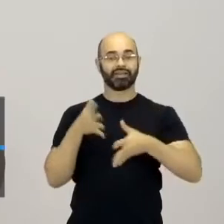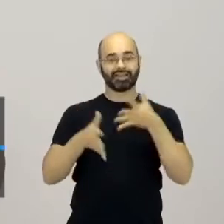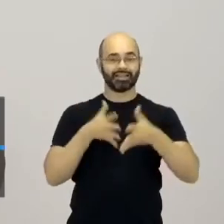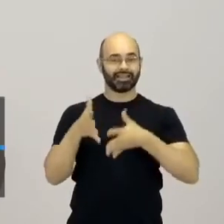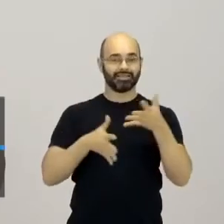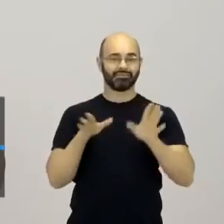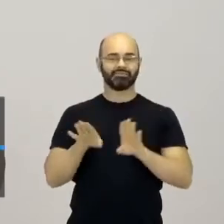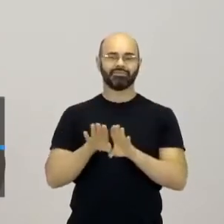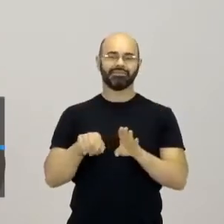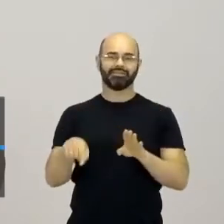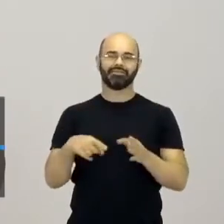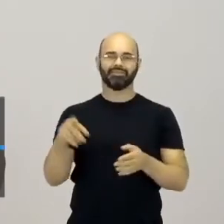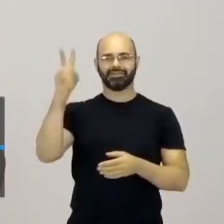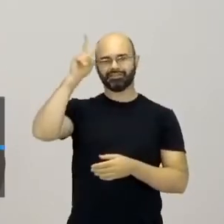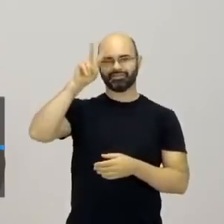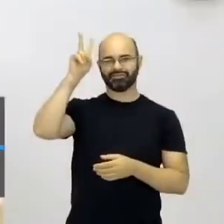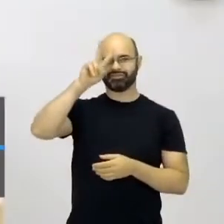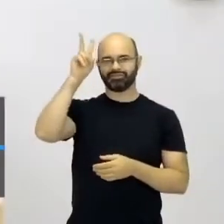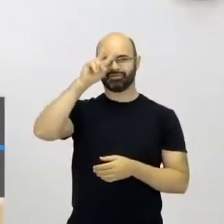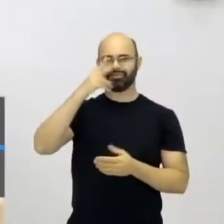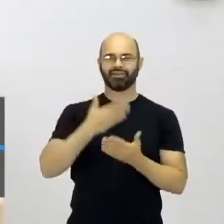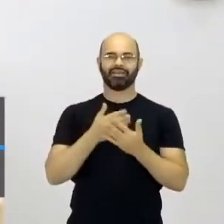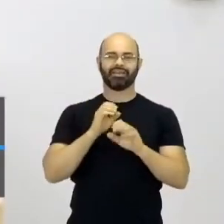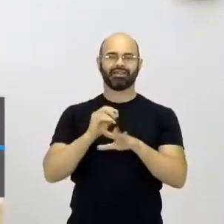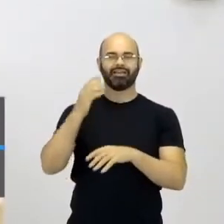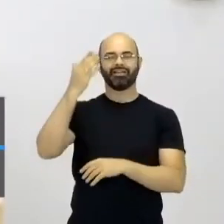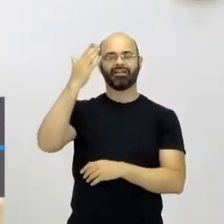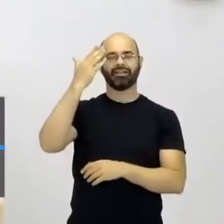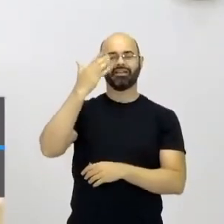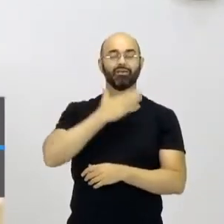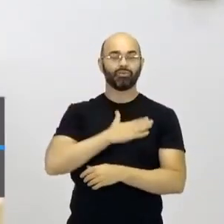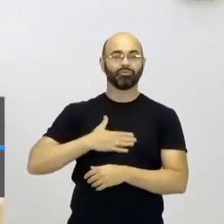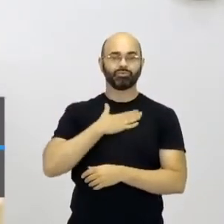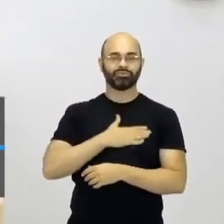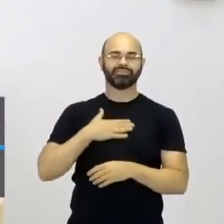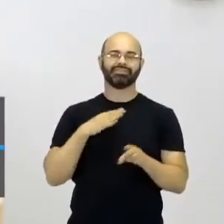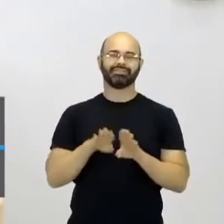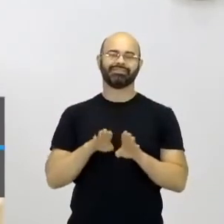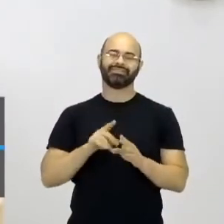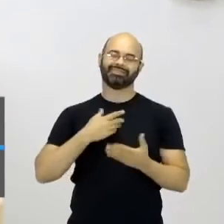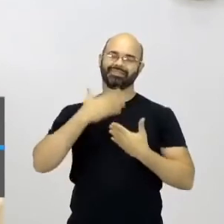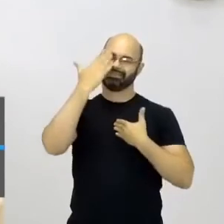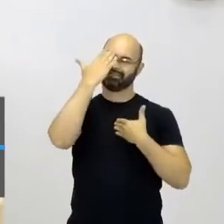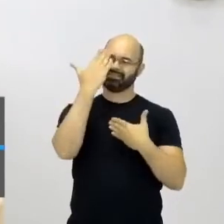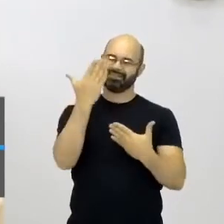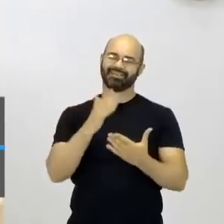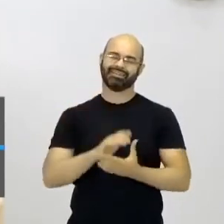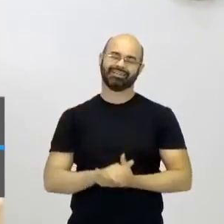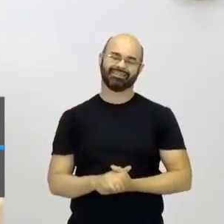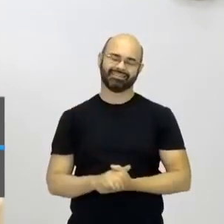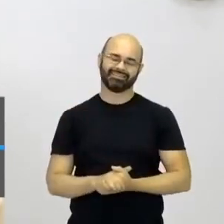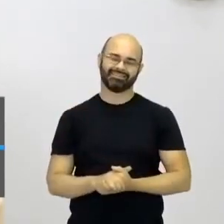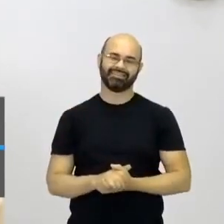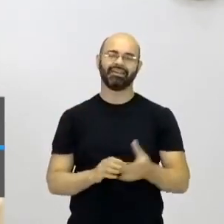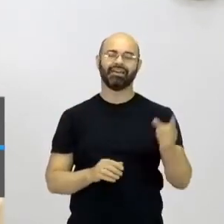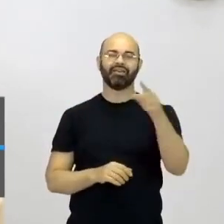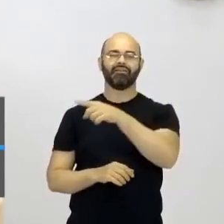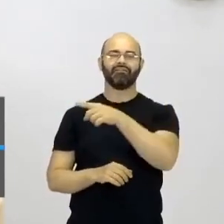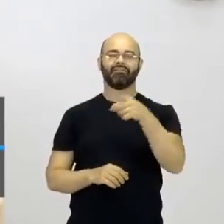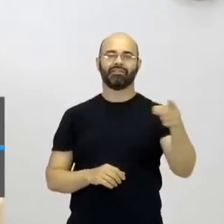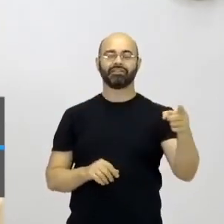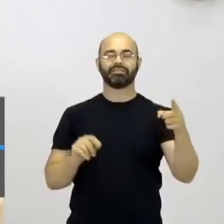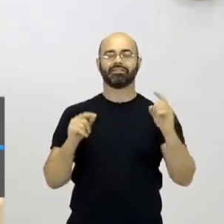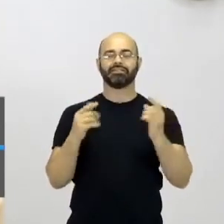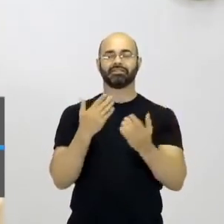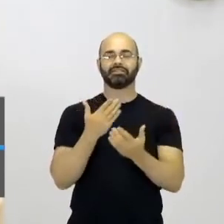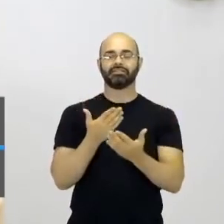que está gostando muito da aula de História também. Muito obrigada, professora Elizabeth. Olha só, espero que vocês tenham aproveitado a aula. Avaliem a